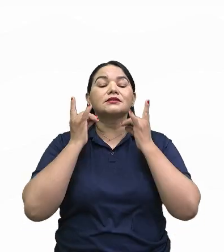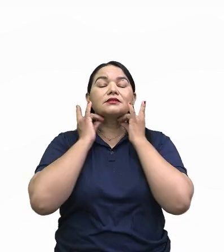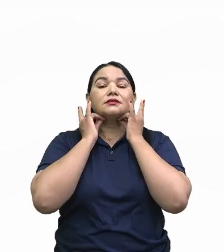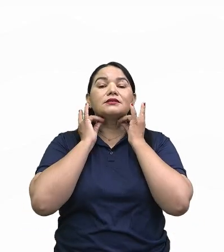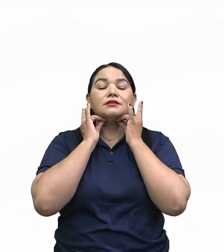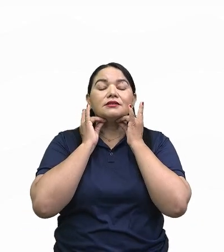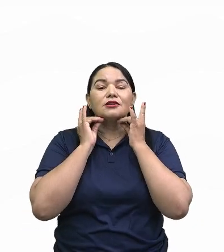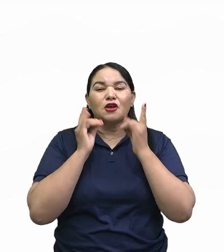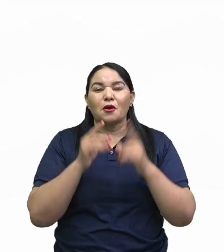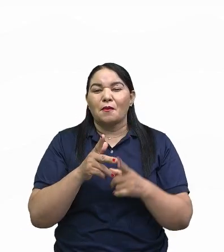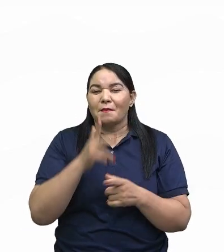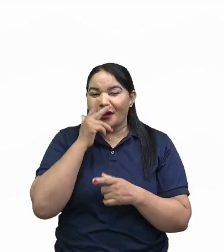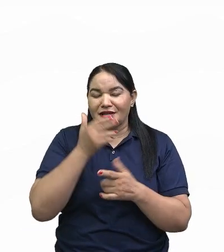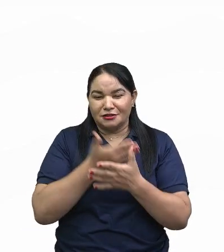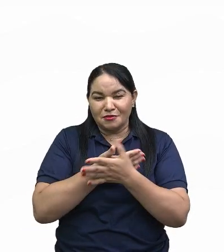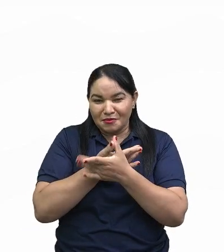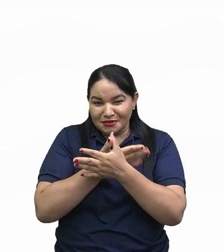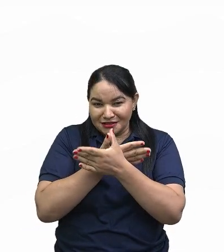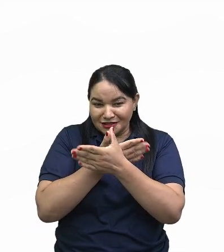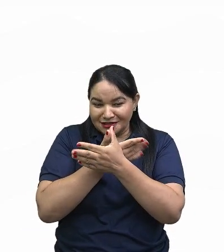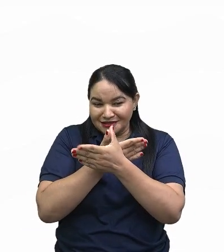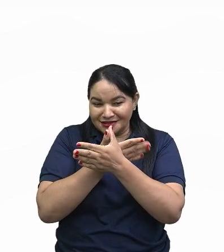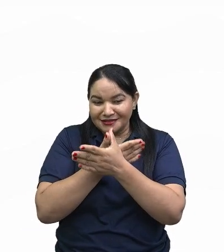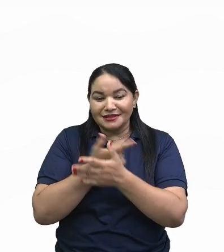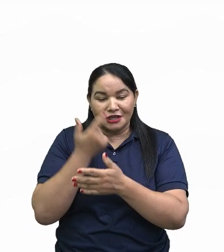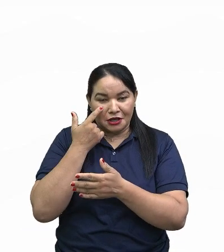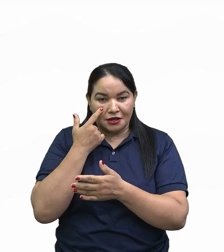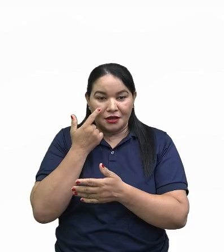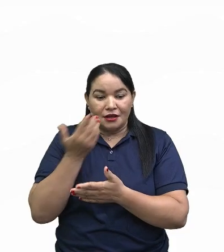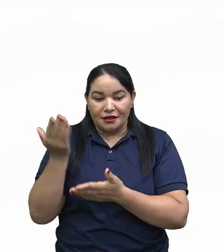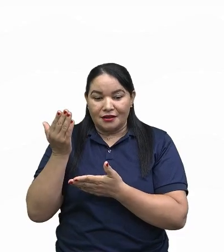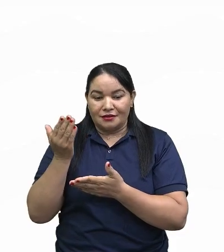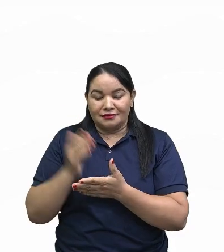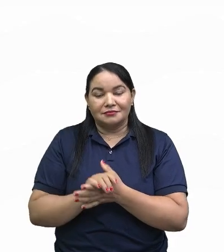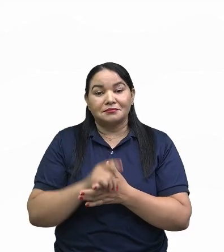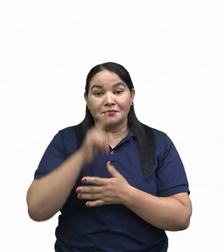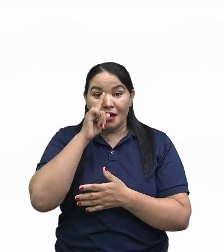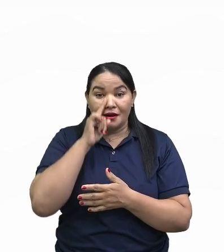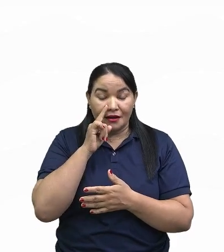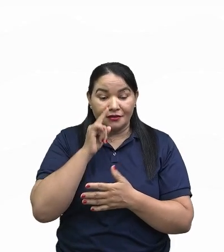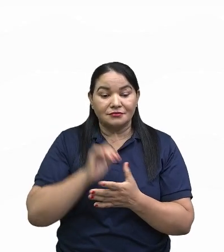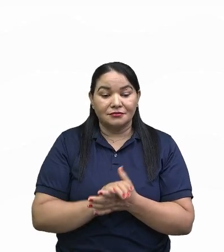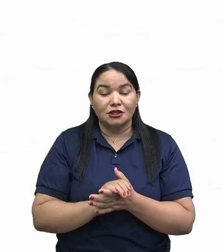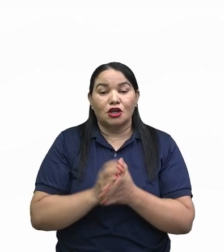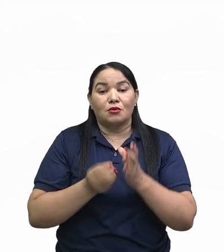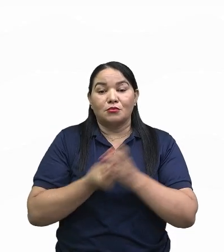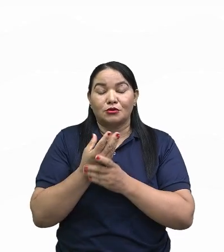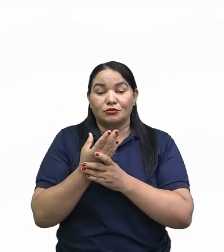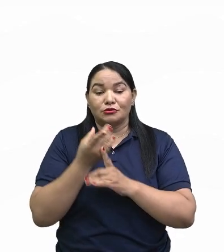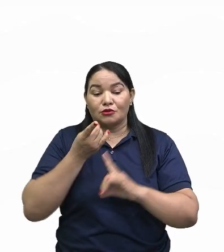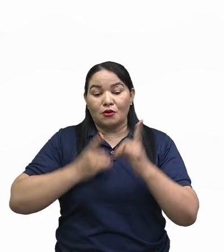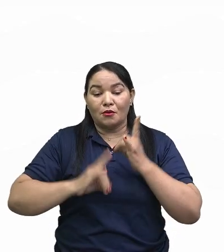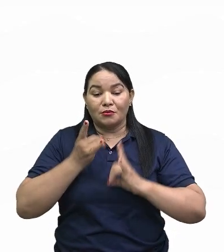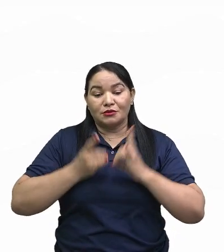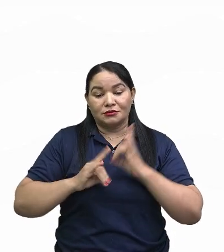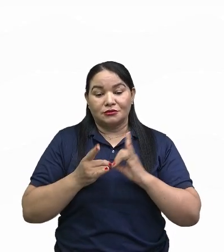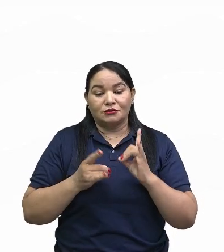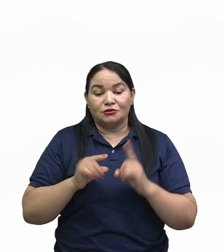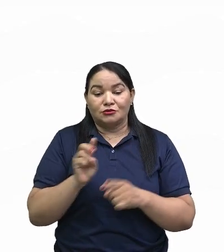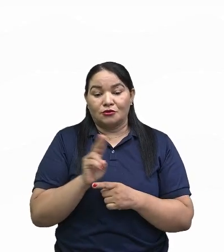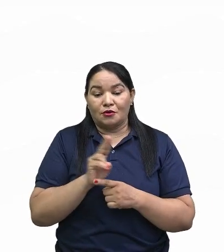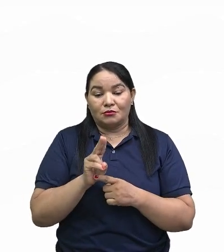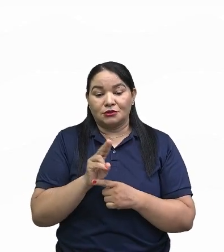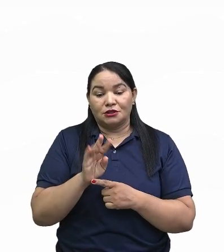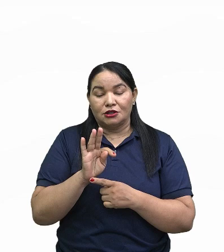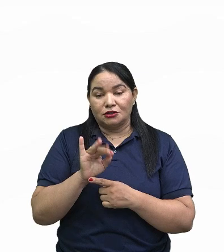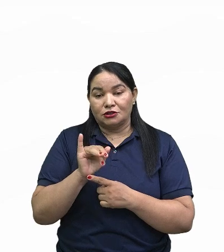Parece uma borboletinha ali na imagem, né, em amarelo. Ela produz o hormônio chamado tiroxina.